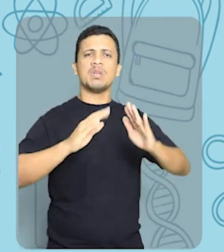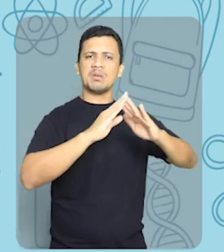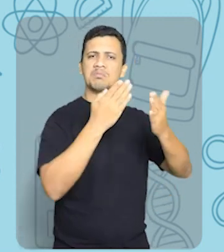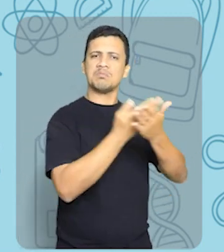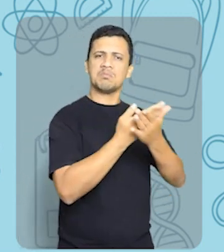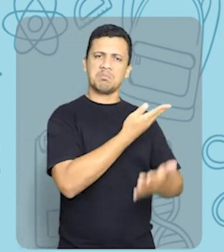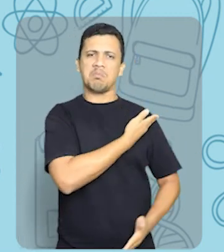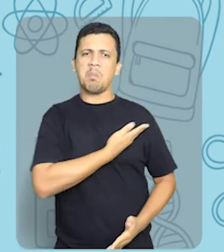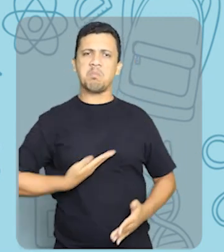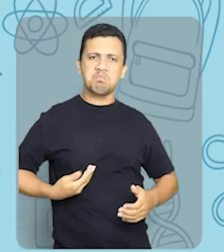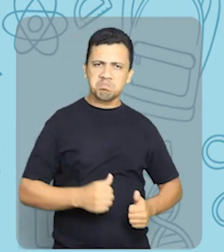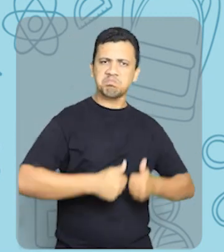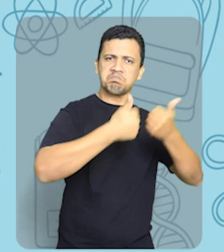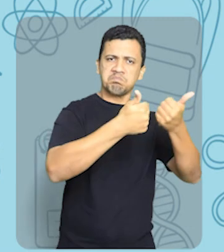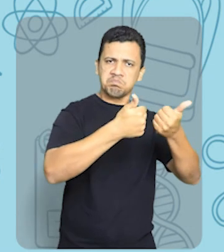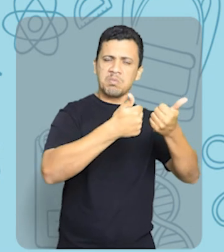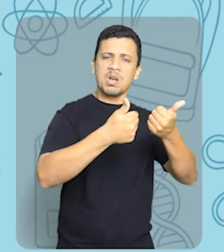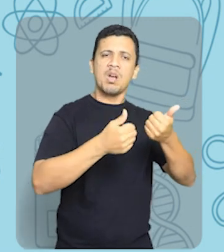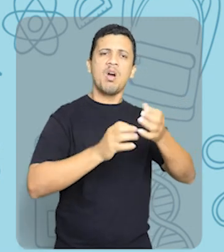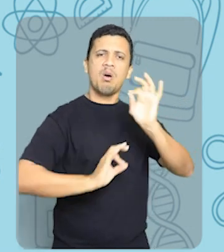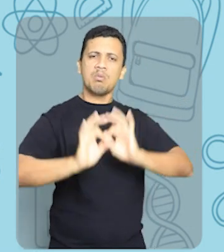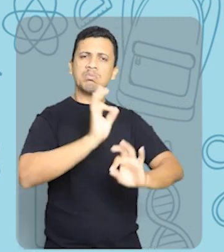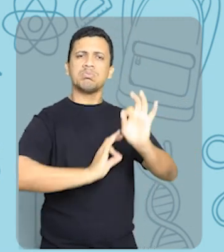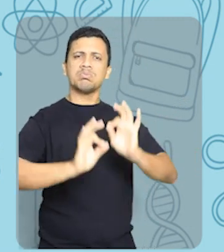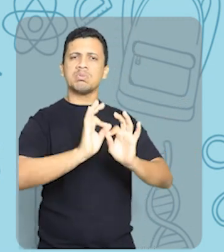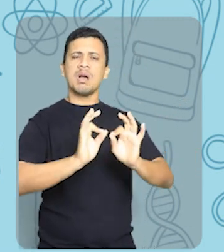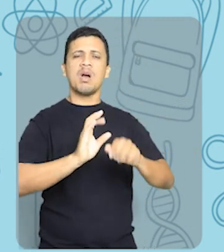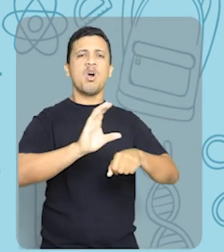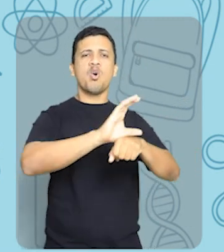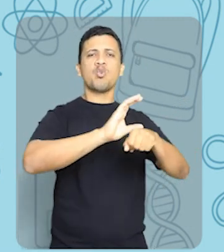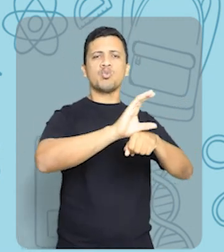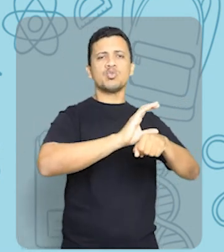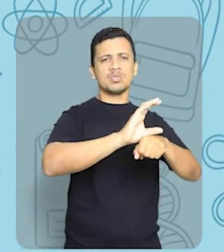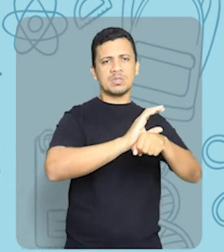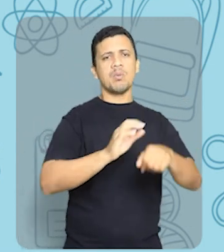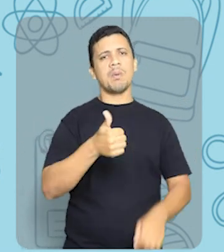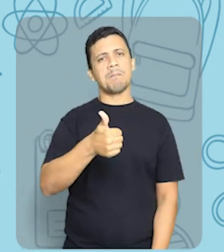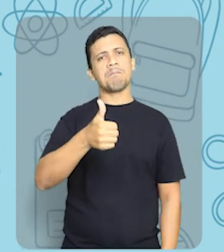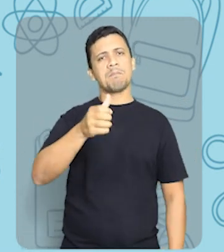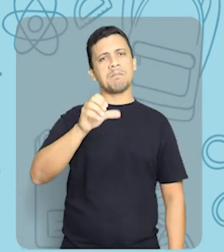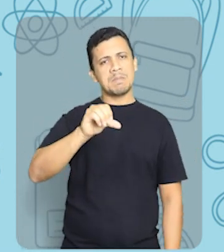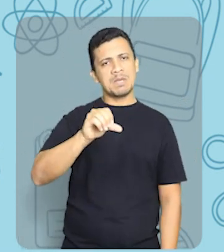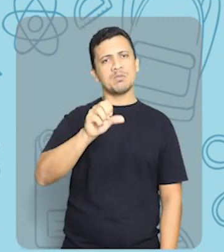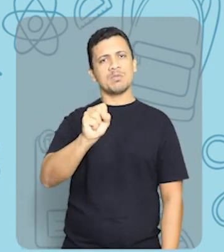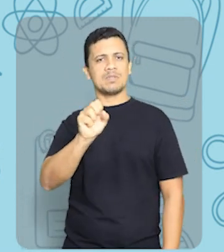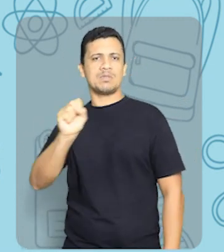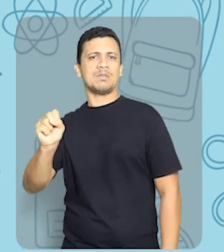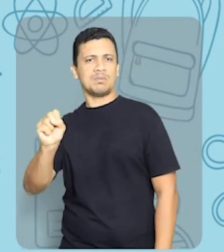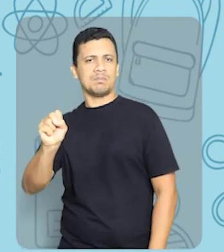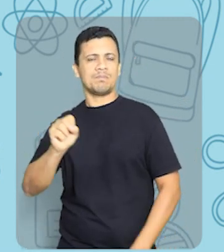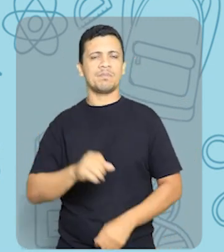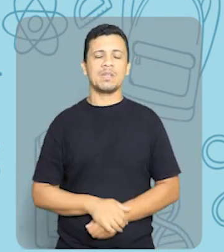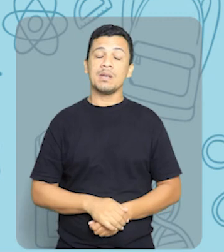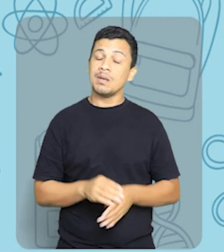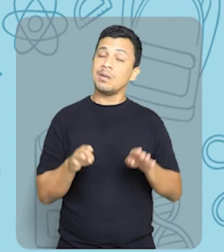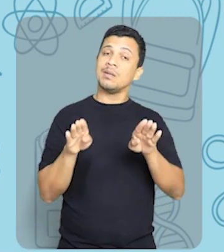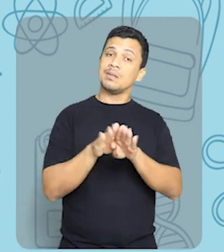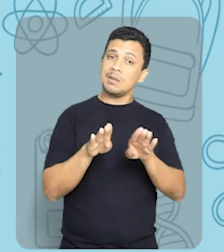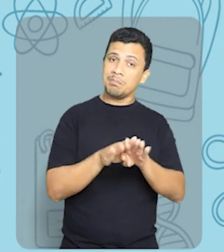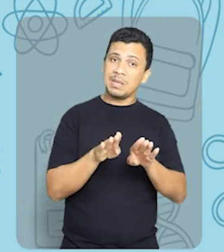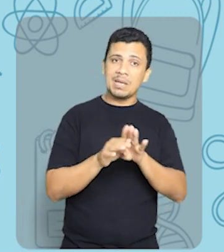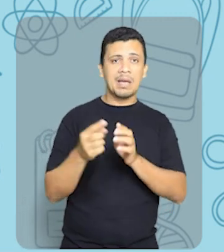pública, em que apoiou a elaboração da Constituição de 1988. Também